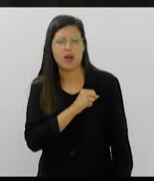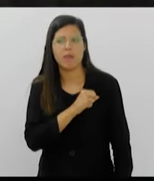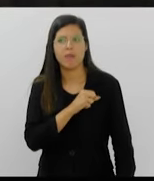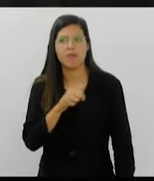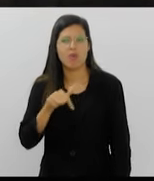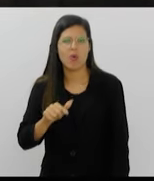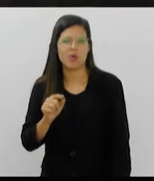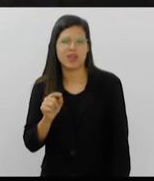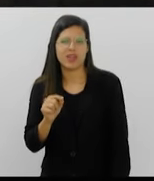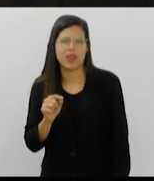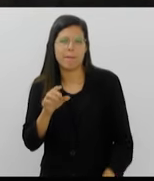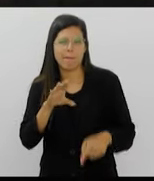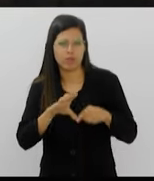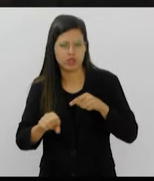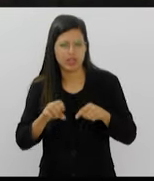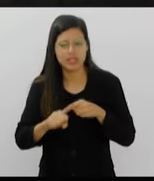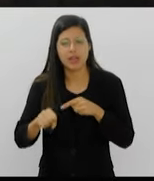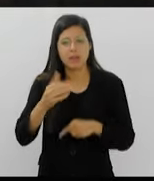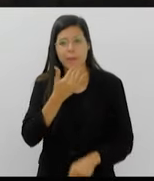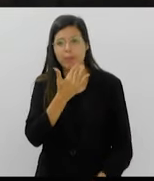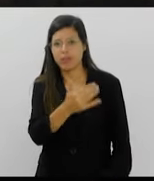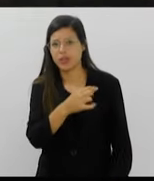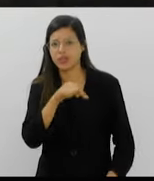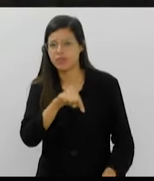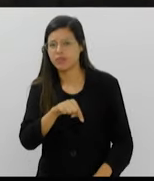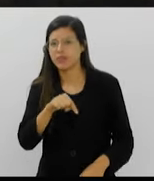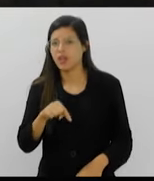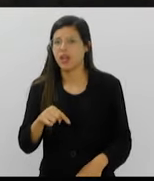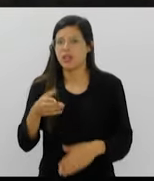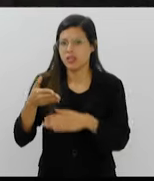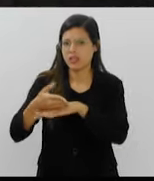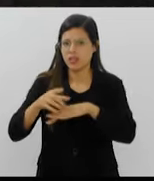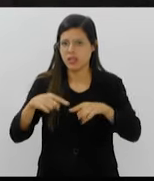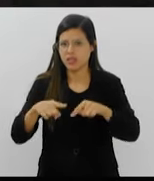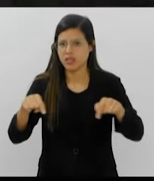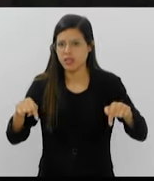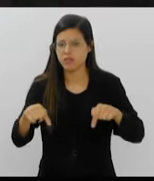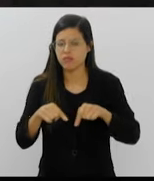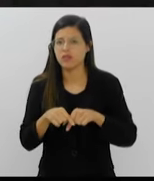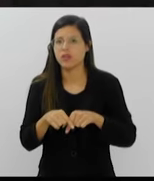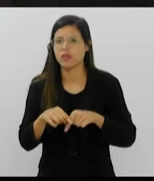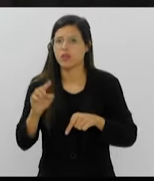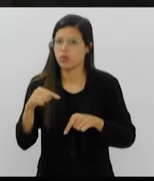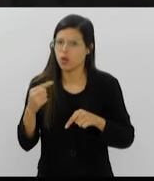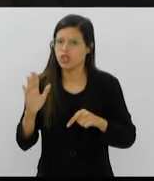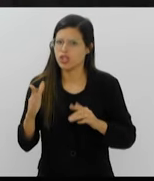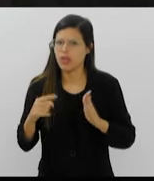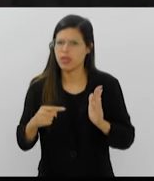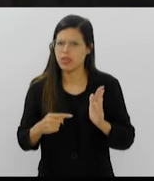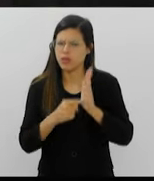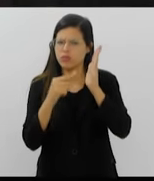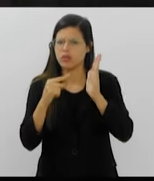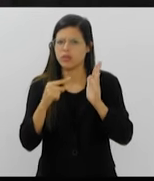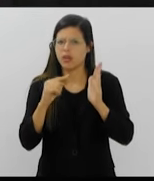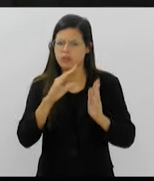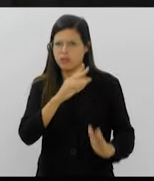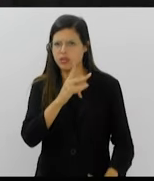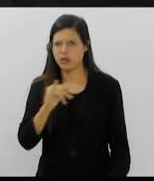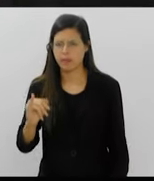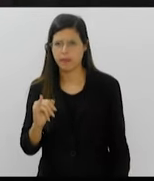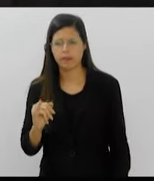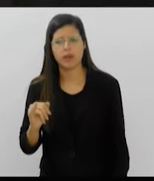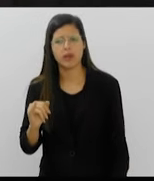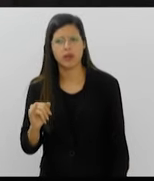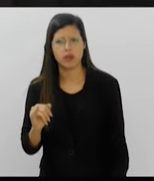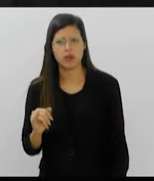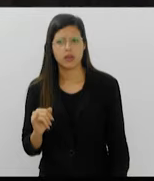pede a eles para eles se depósito comprovar o que nós já denunciamos na CPI, denunciamos a grande